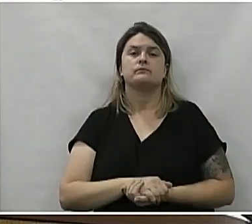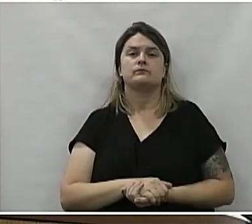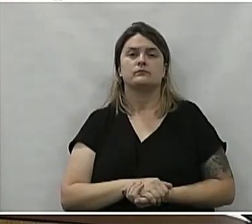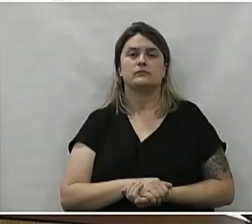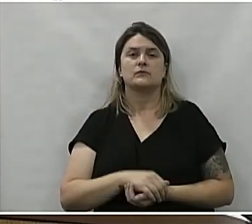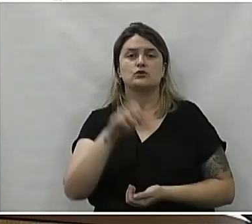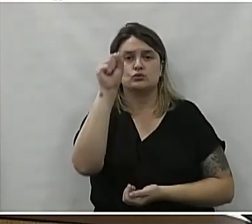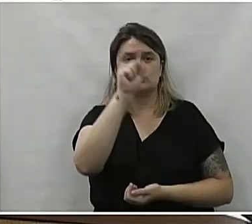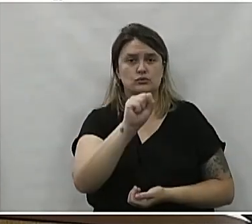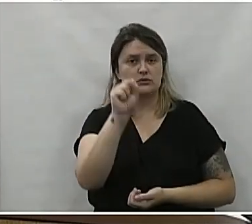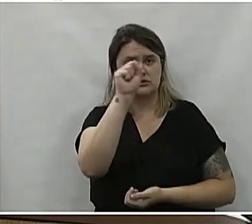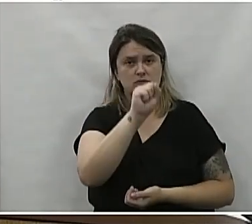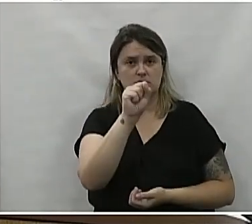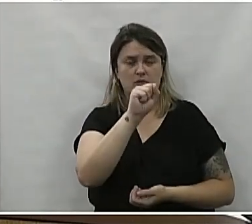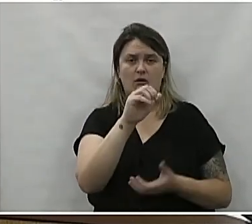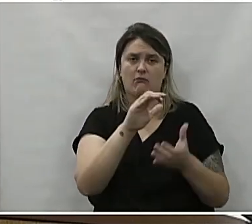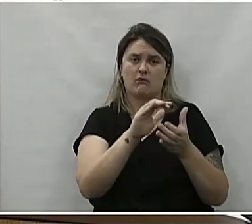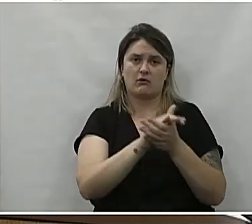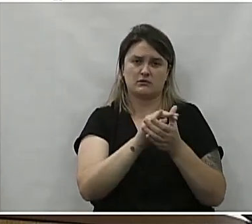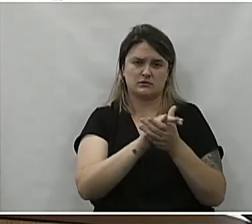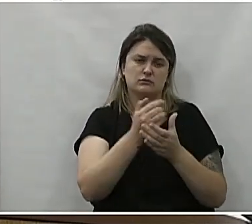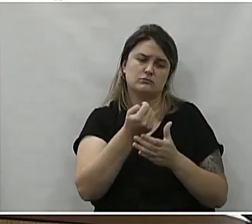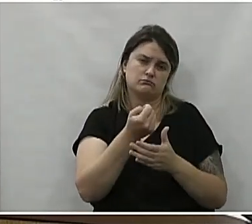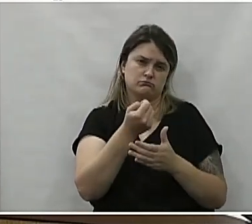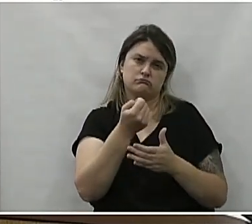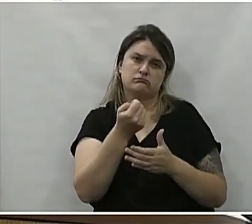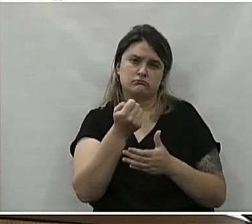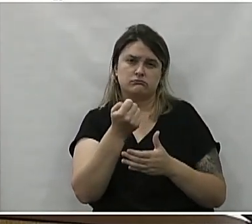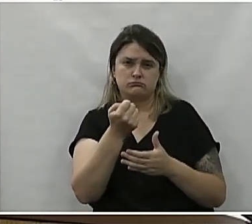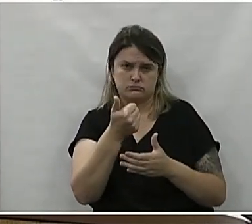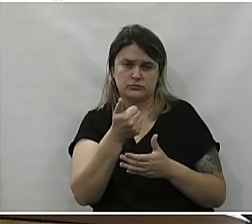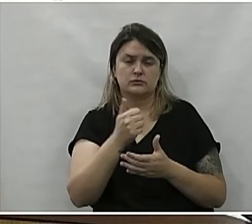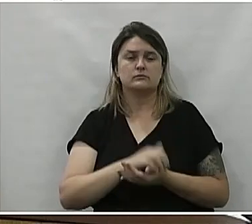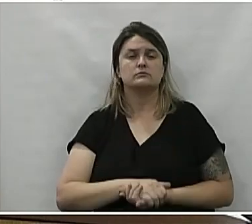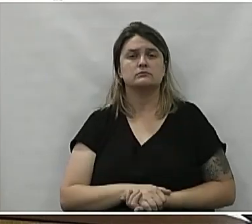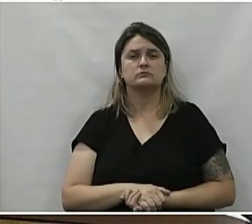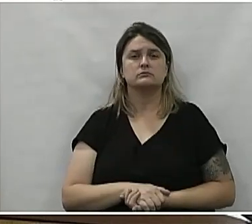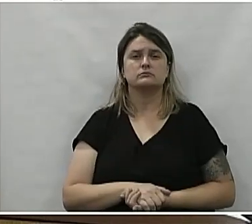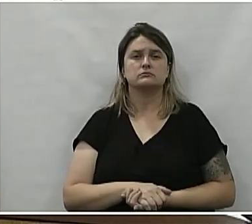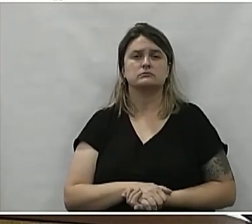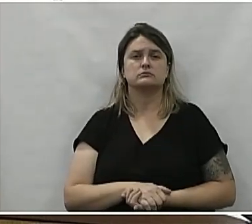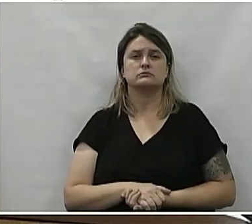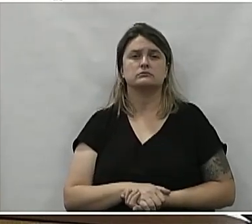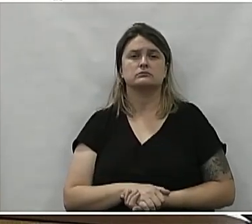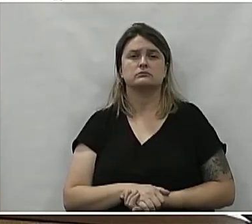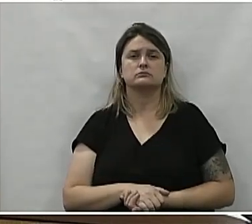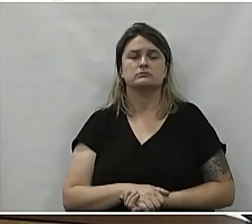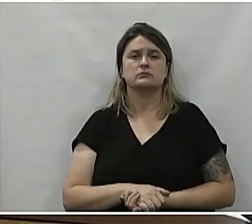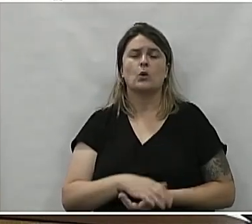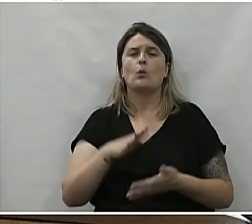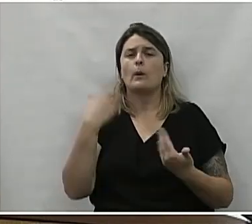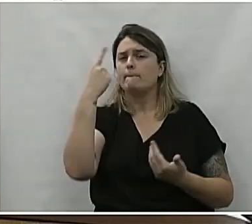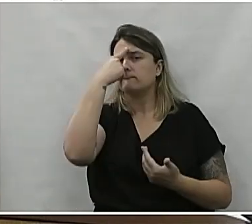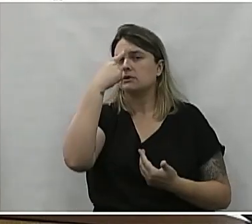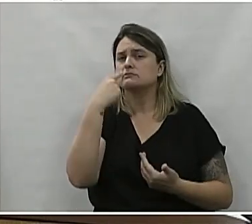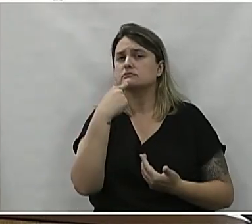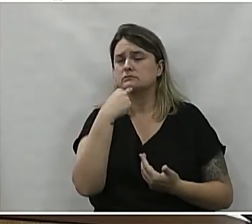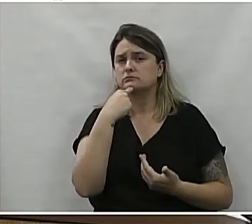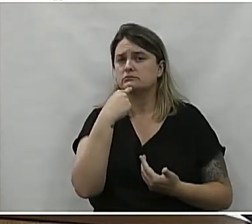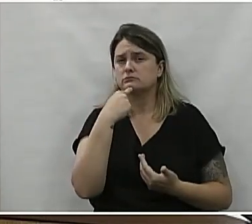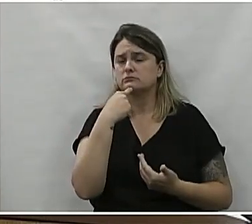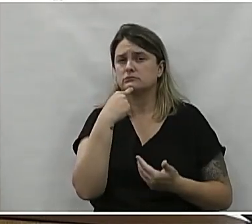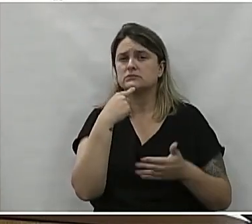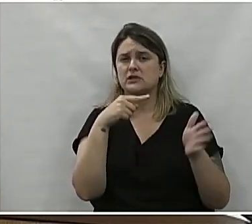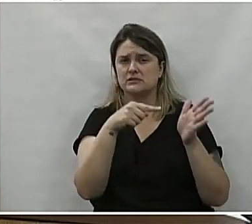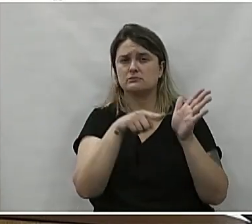Os solteiros Casados Já numa Porção Menor O perfil Portanto Que